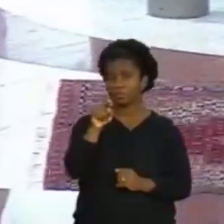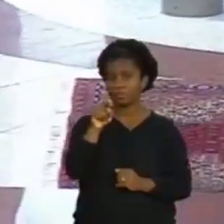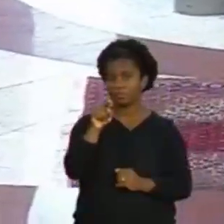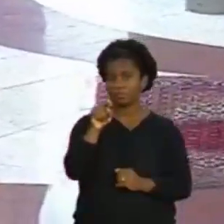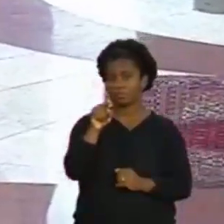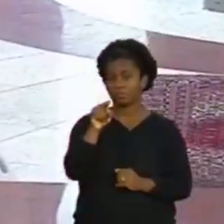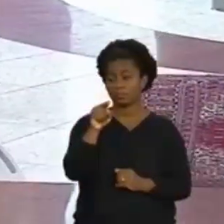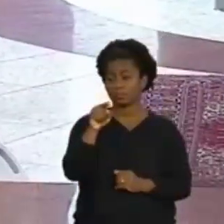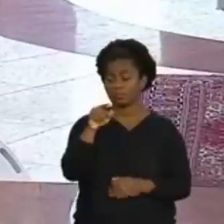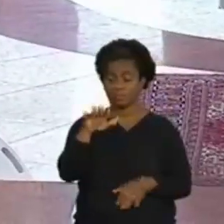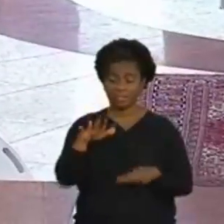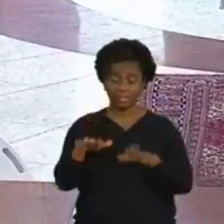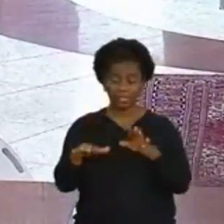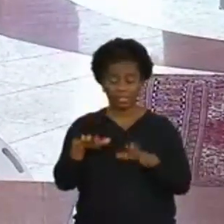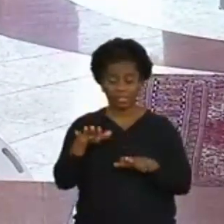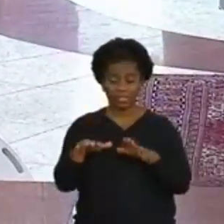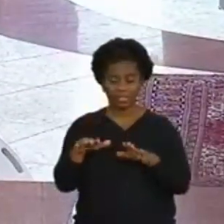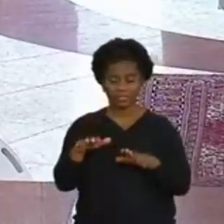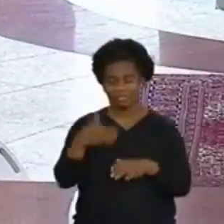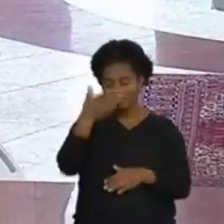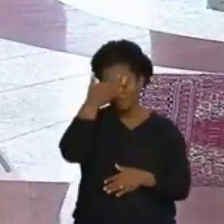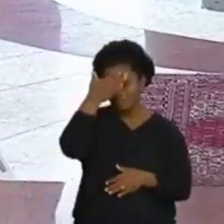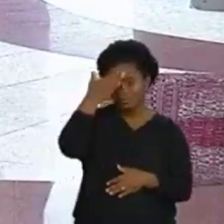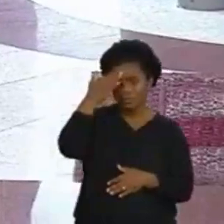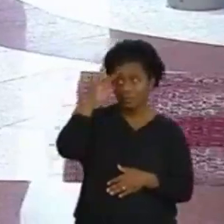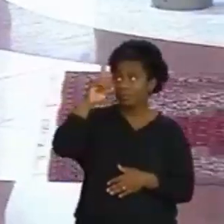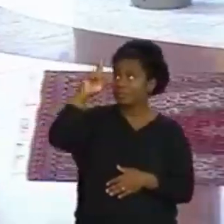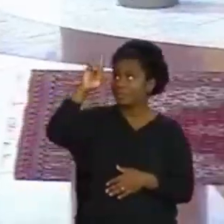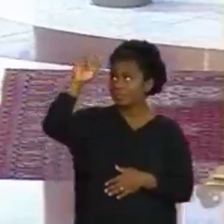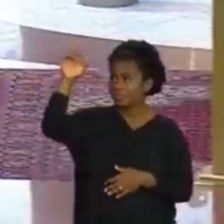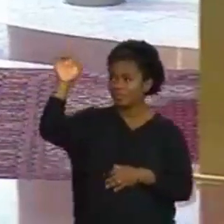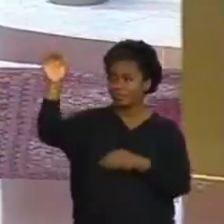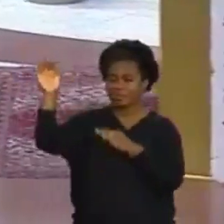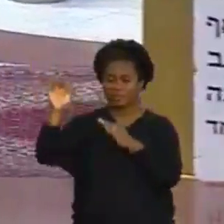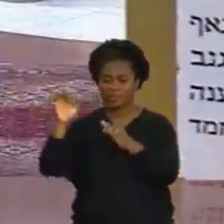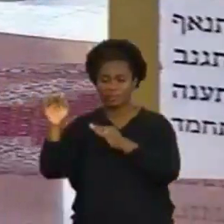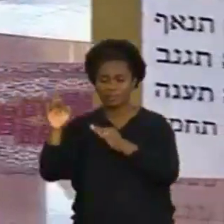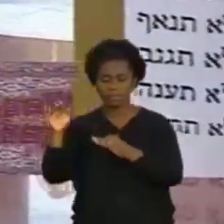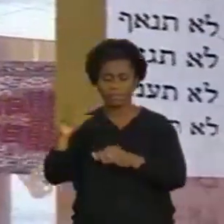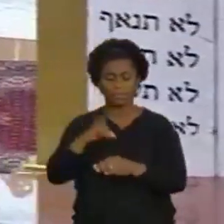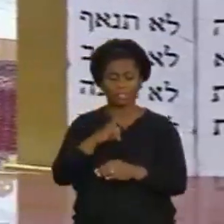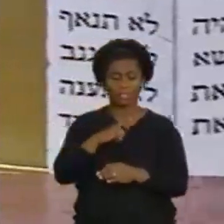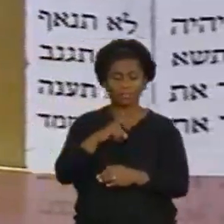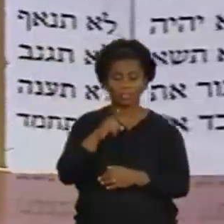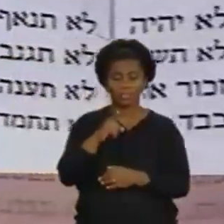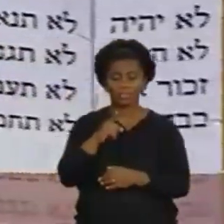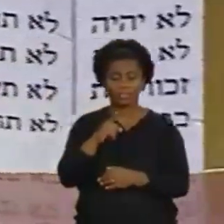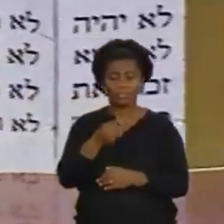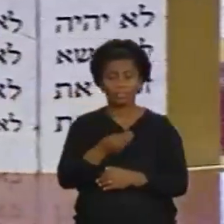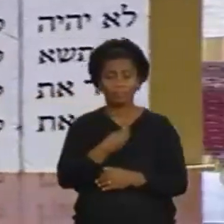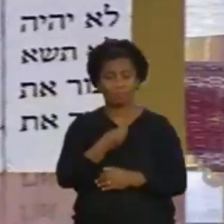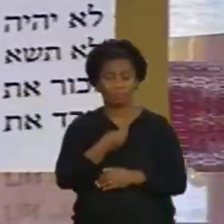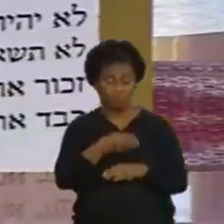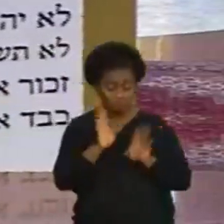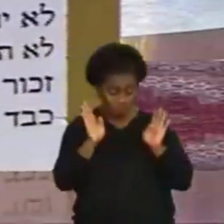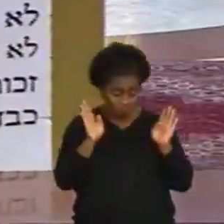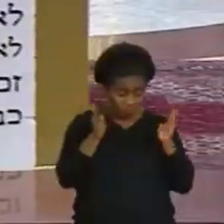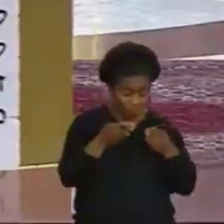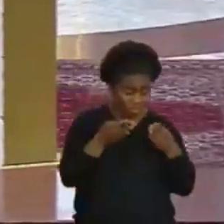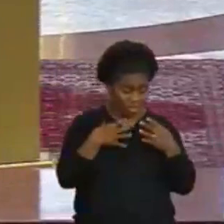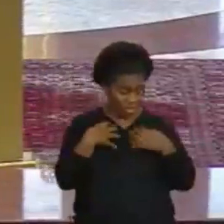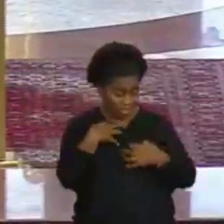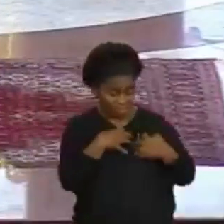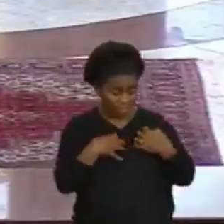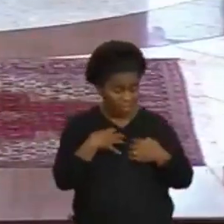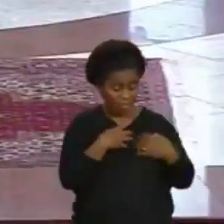que às vezes esquece do plano de Deus, e você vive tão pilhado, tão nervoso, tão ansioso,